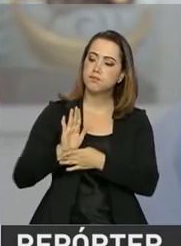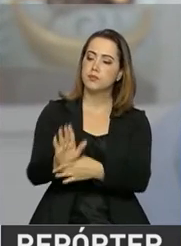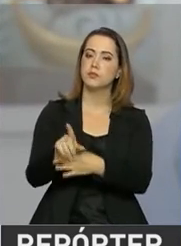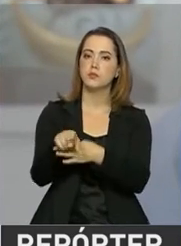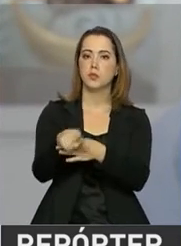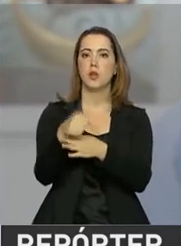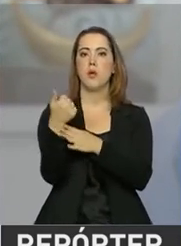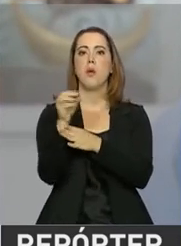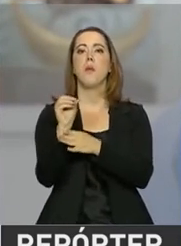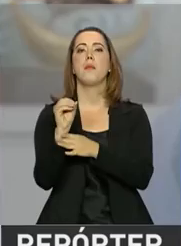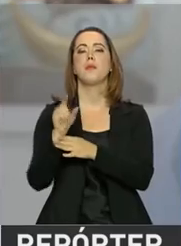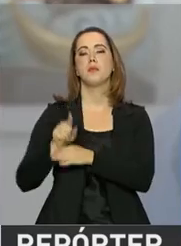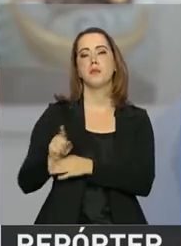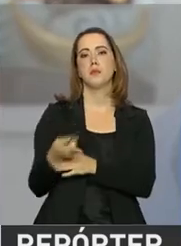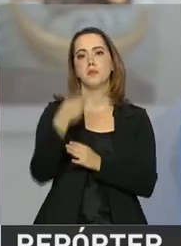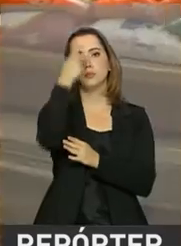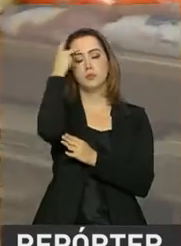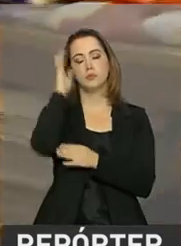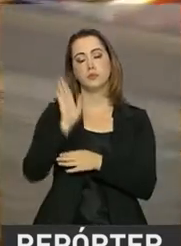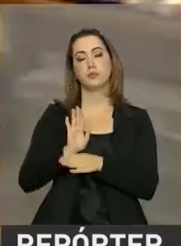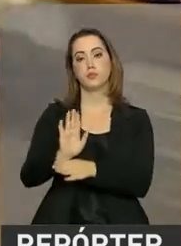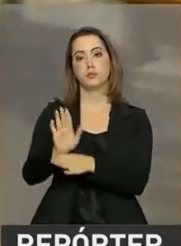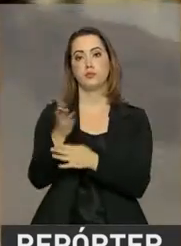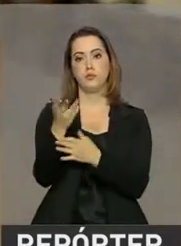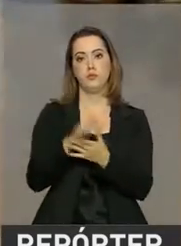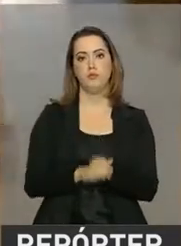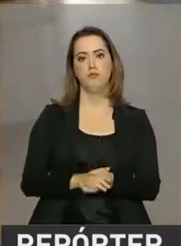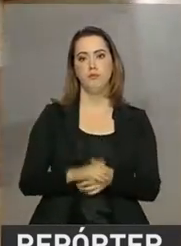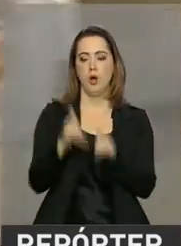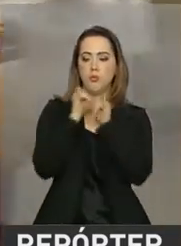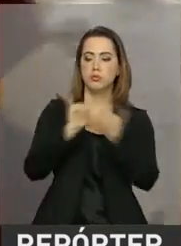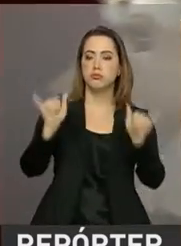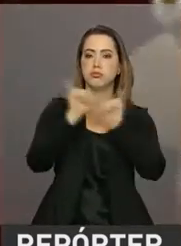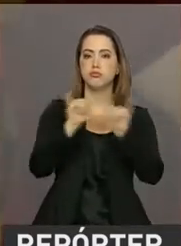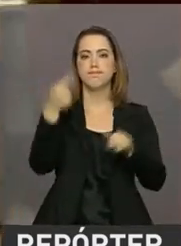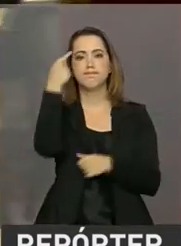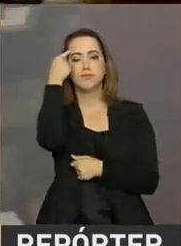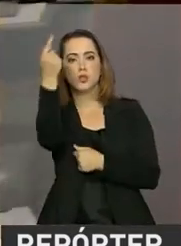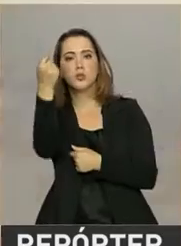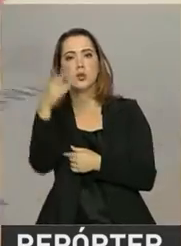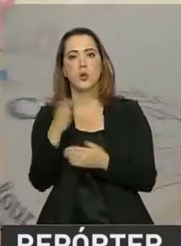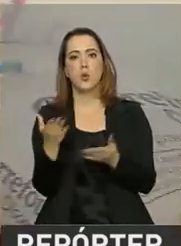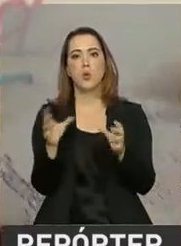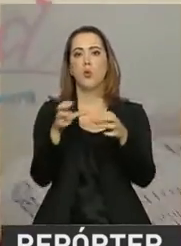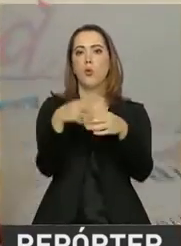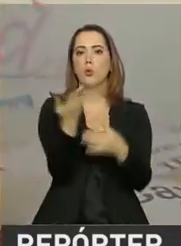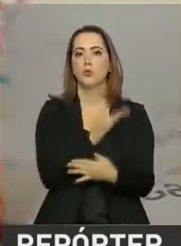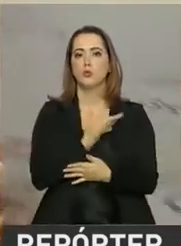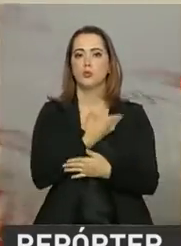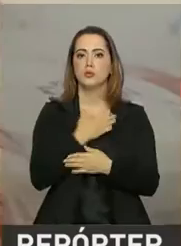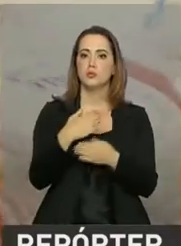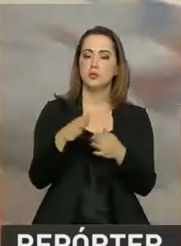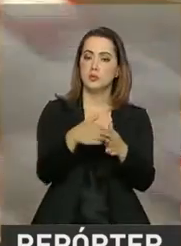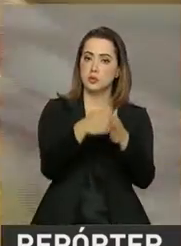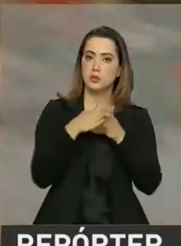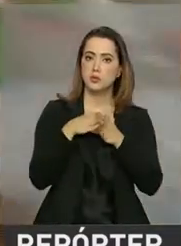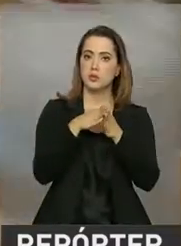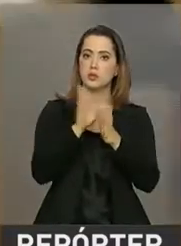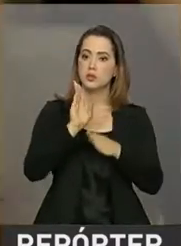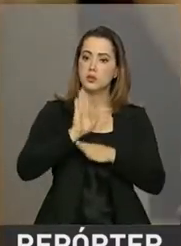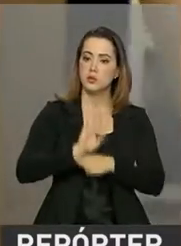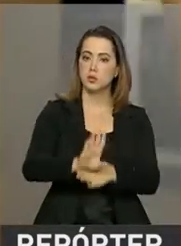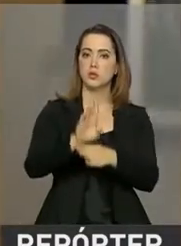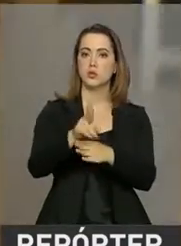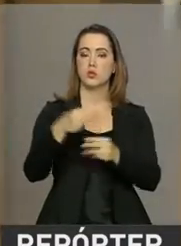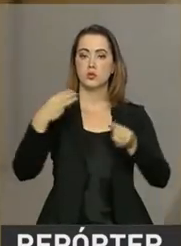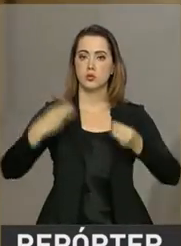1.000 pessoas que são assistidas indiretamente. A ideia da campanha surgiu a partir de um grupo de amigos, que pediu apoio ao Ministério da Defesa, que tem